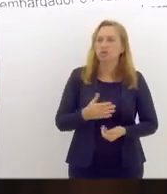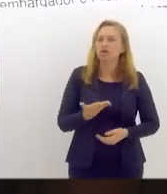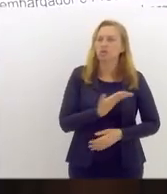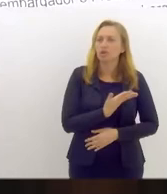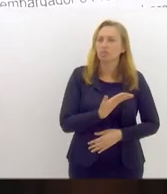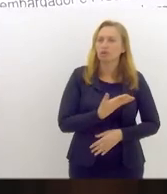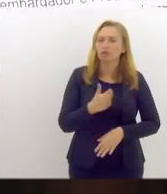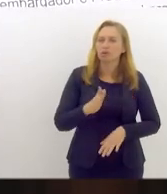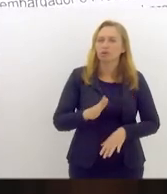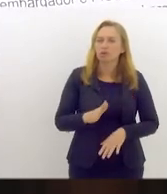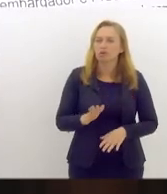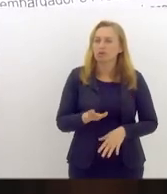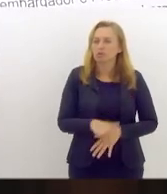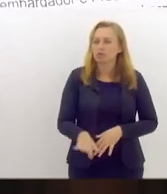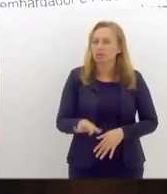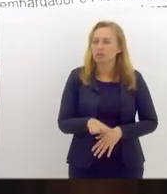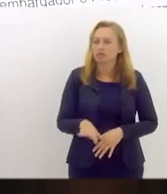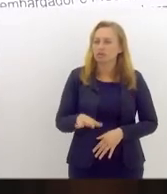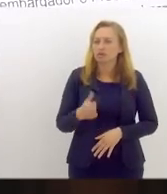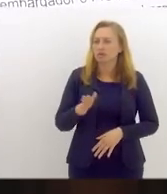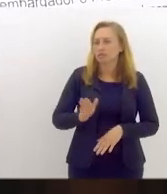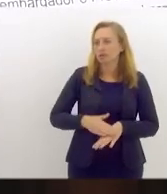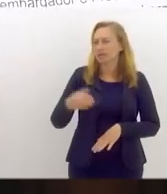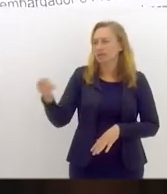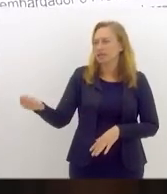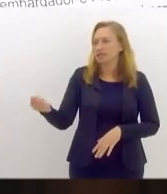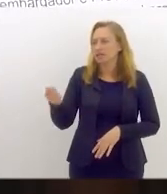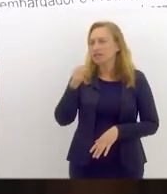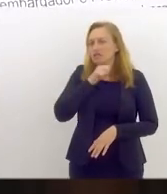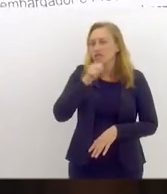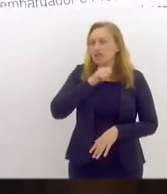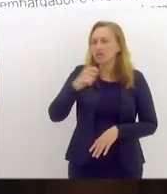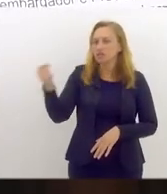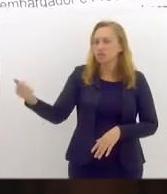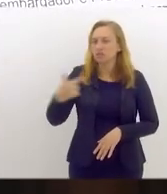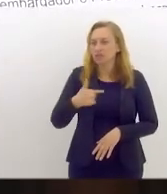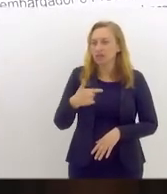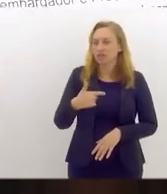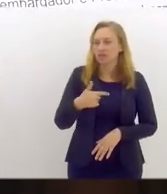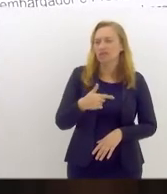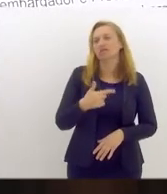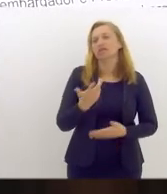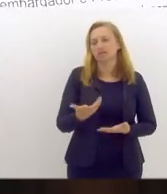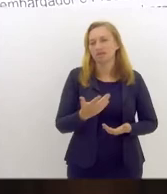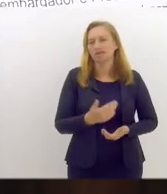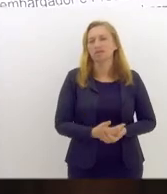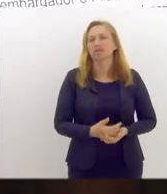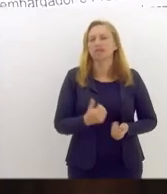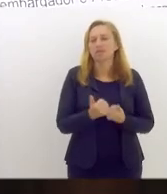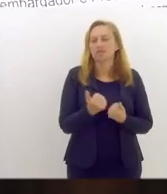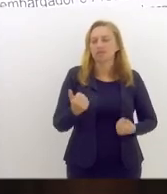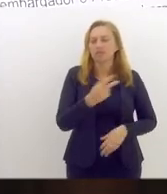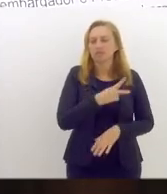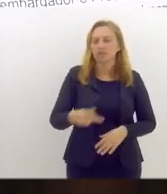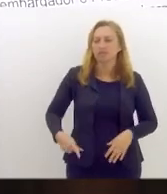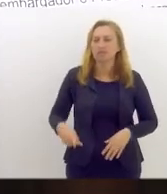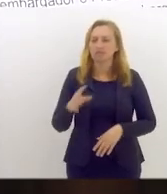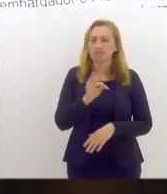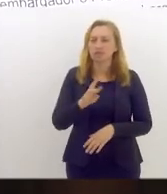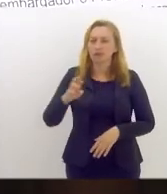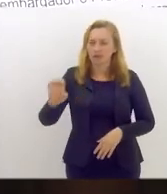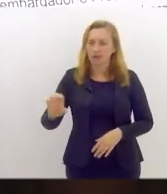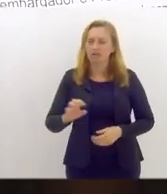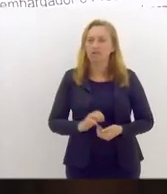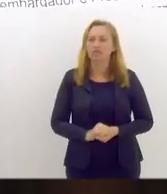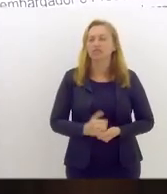que quase infância ele é mais velho do que eu obviamente João Geraldo Maia vice-presidente do TRE e